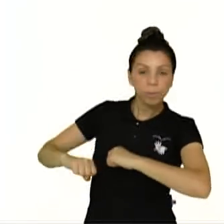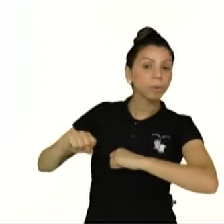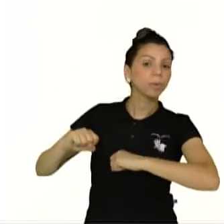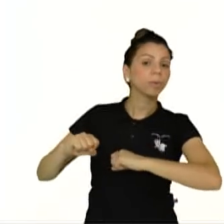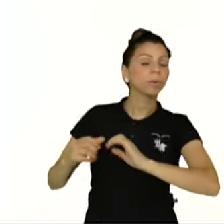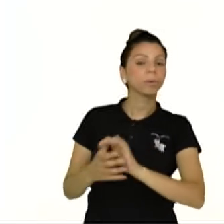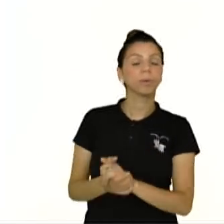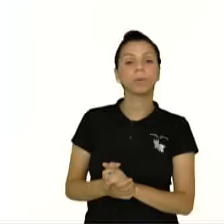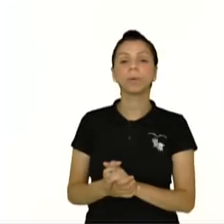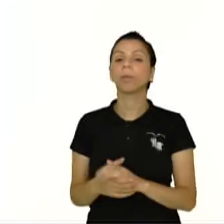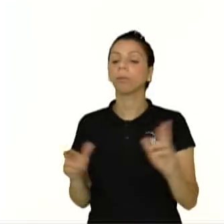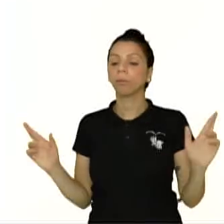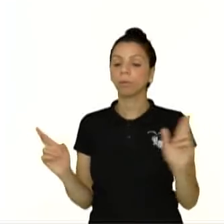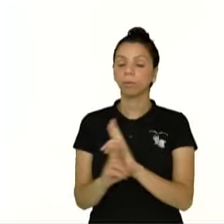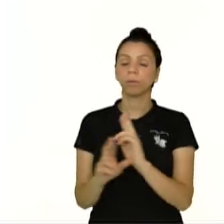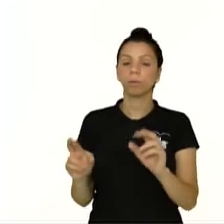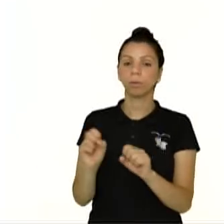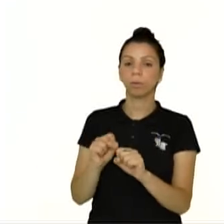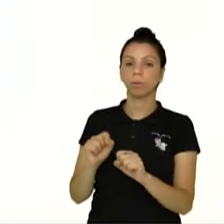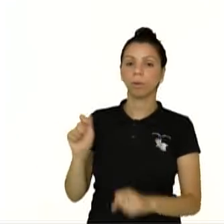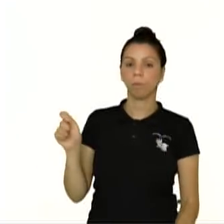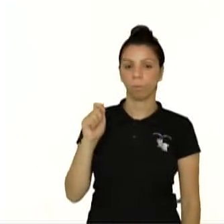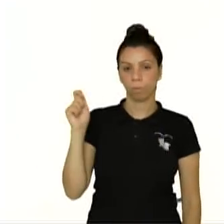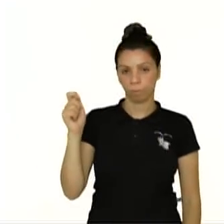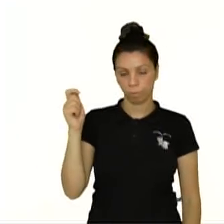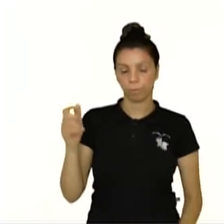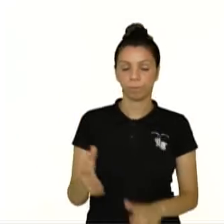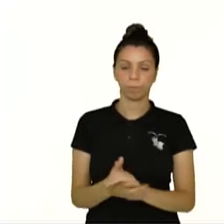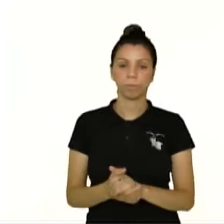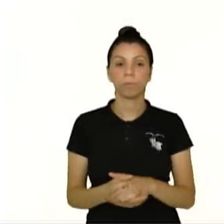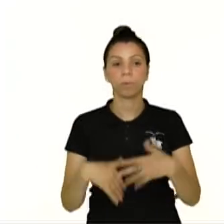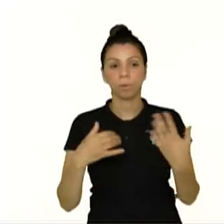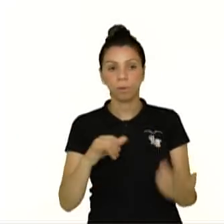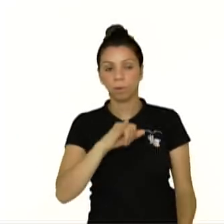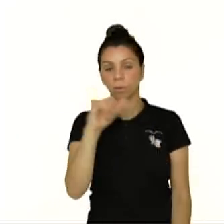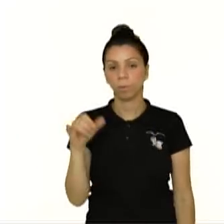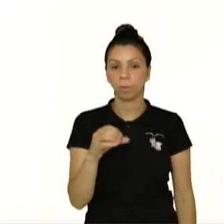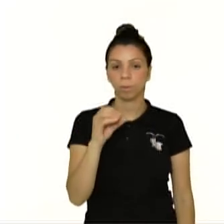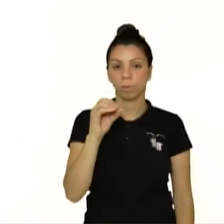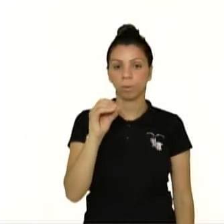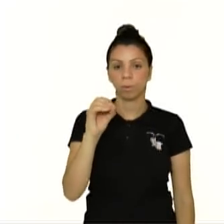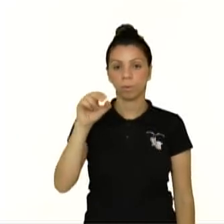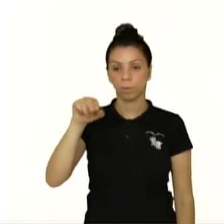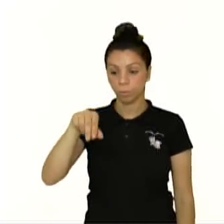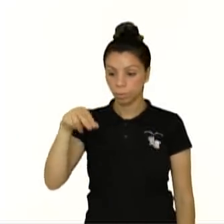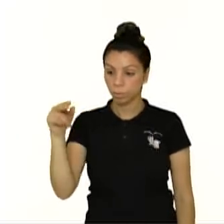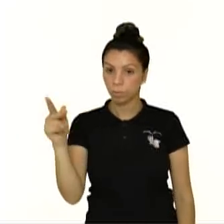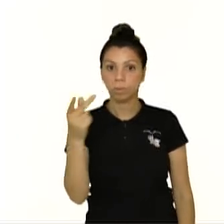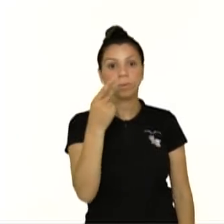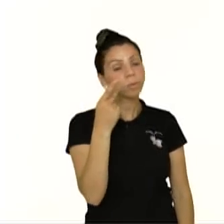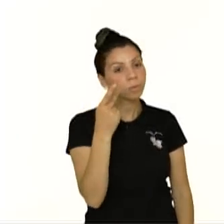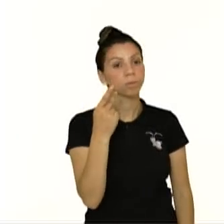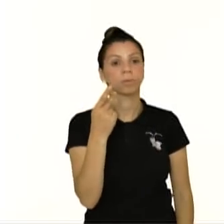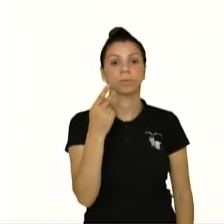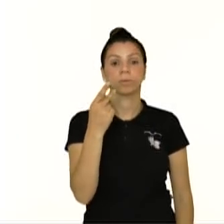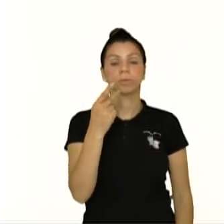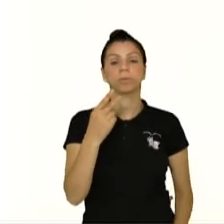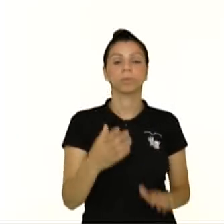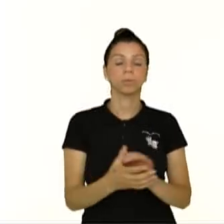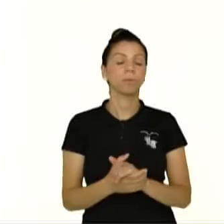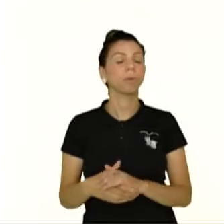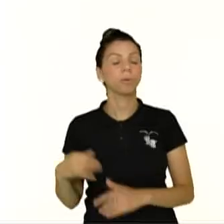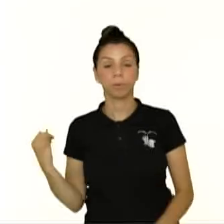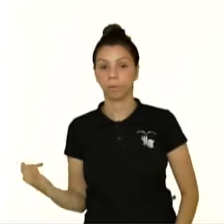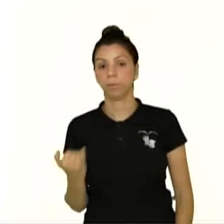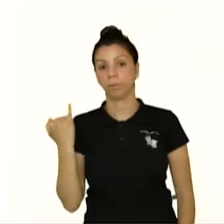nas associações. Então, Morgan, como era popularmente chamado, ele foi